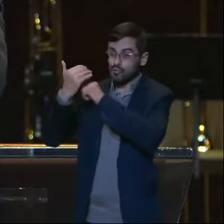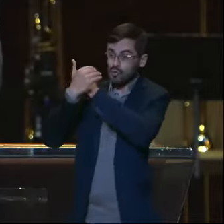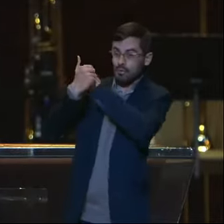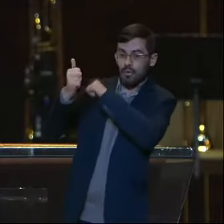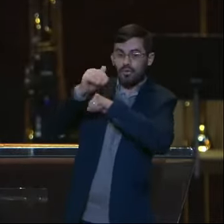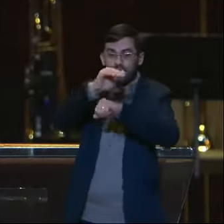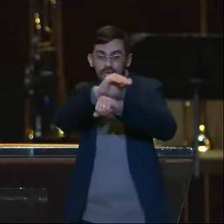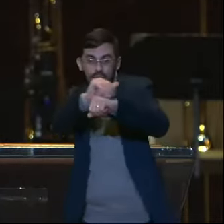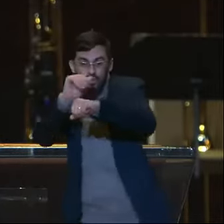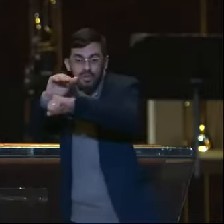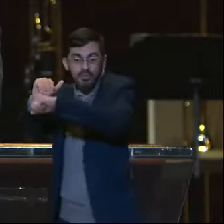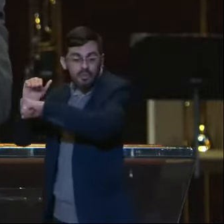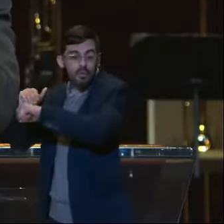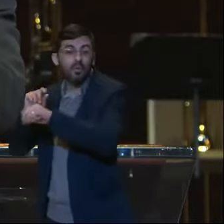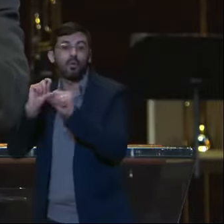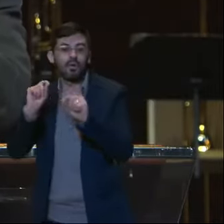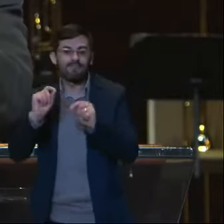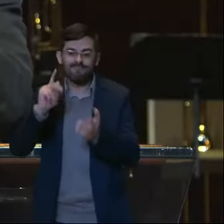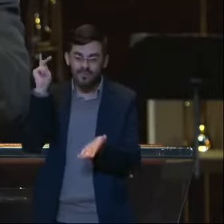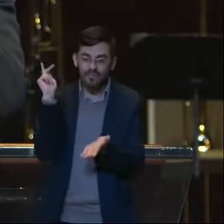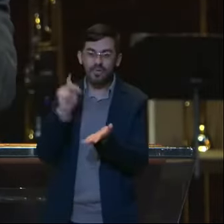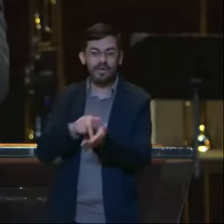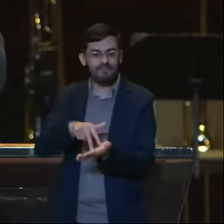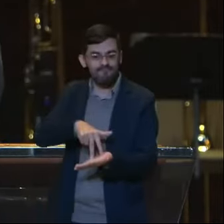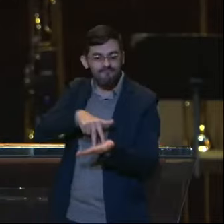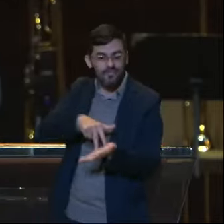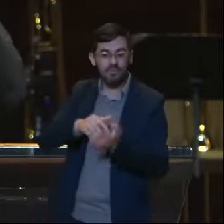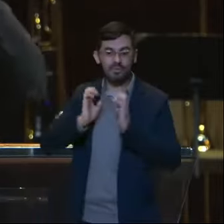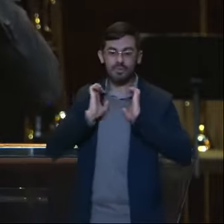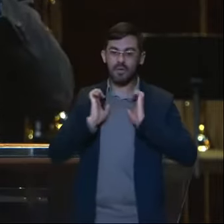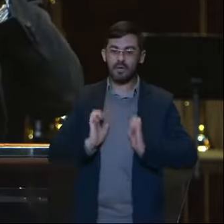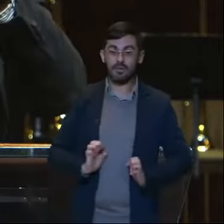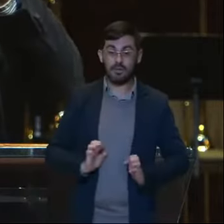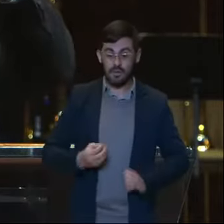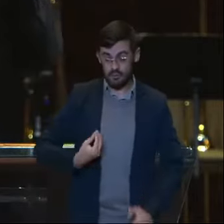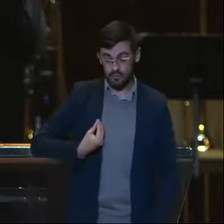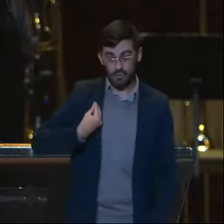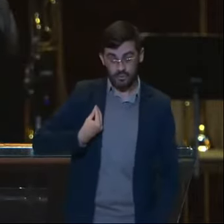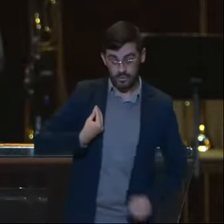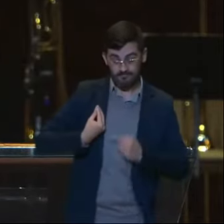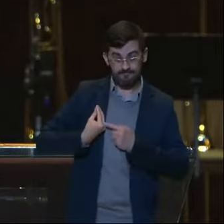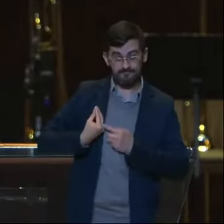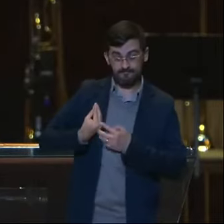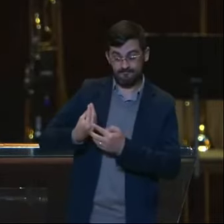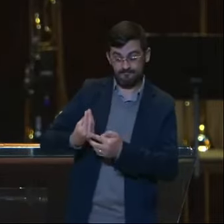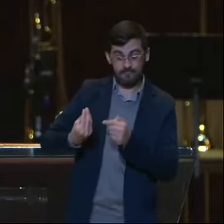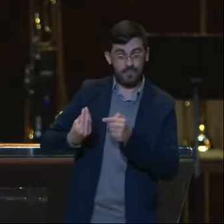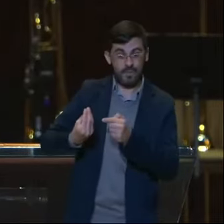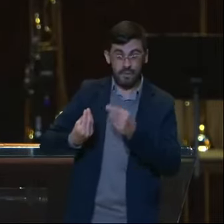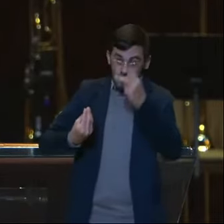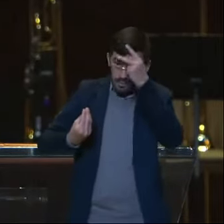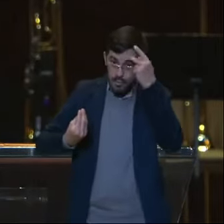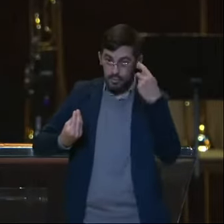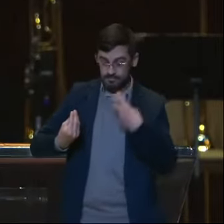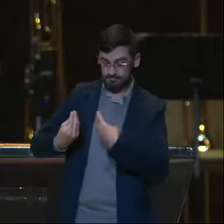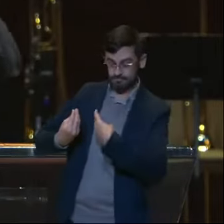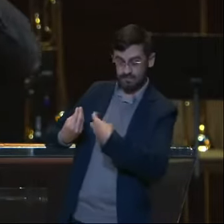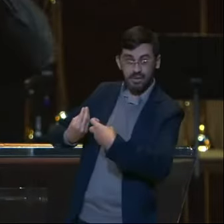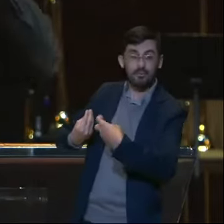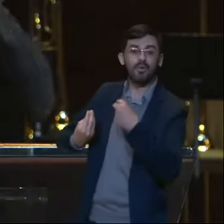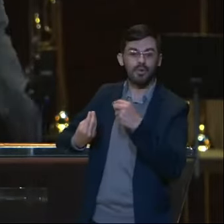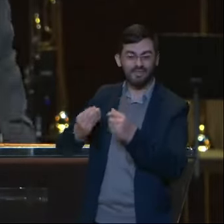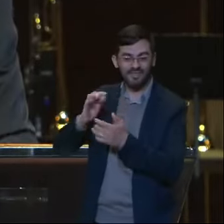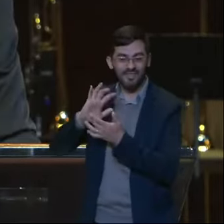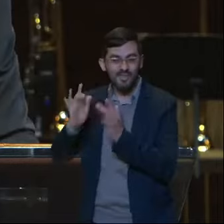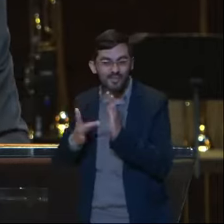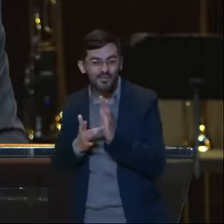para preservar a ética do mundo, para com o nosso viver, que outras pessoas possam ser atraídas a Jesus